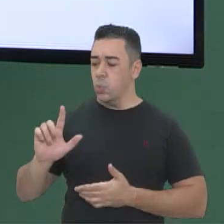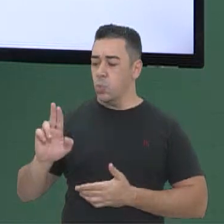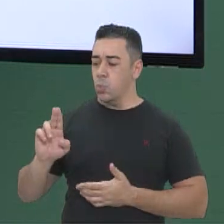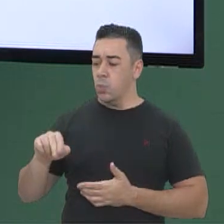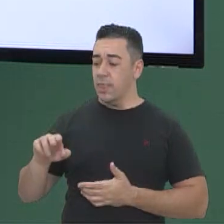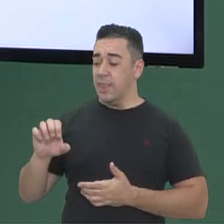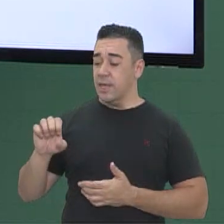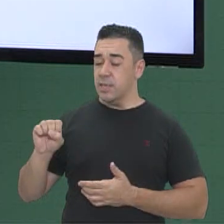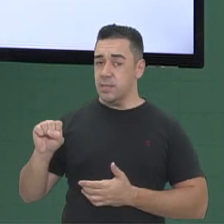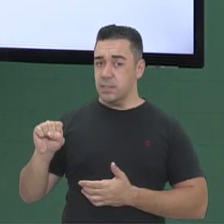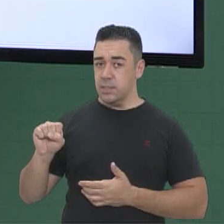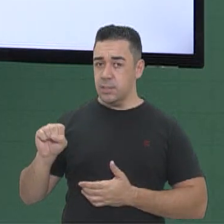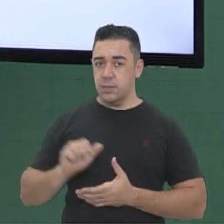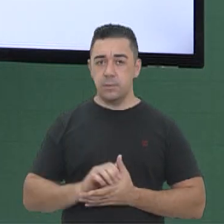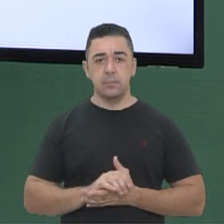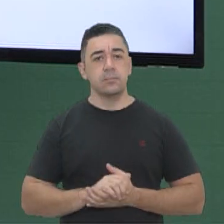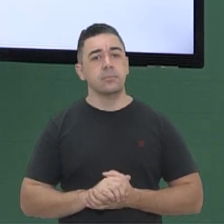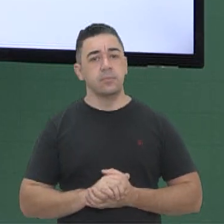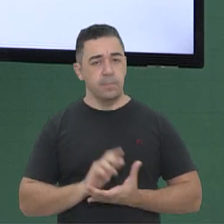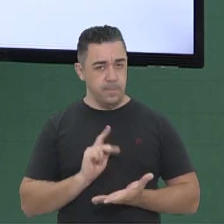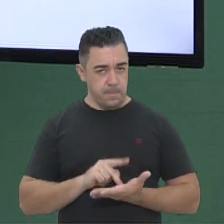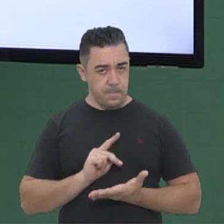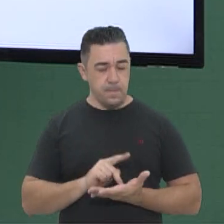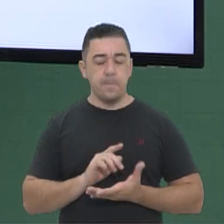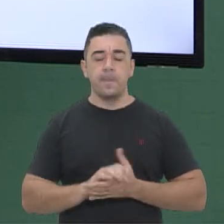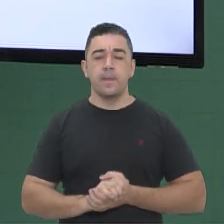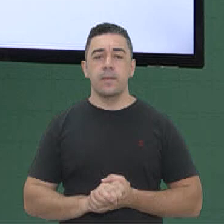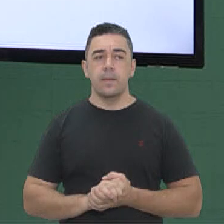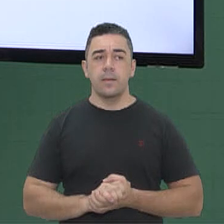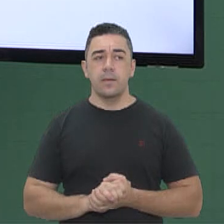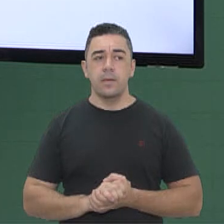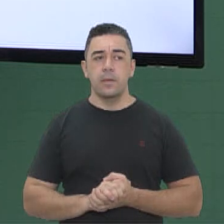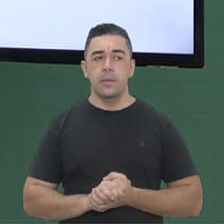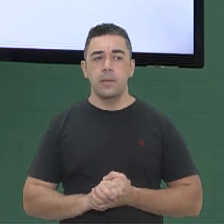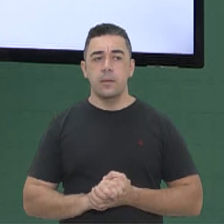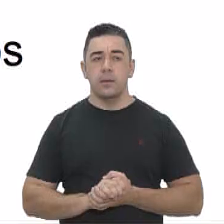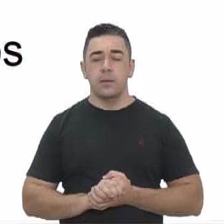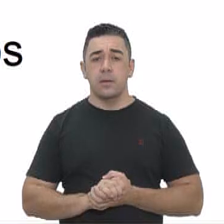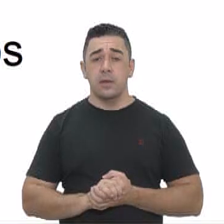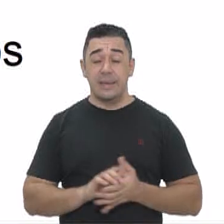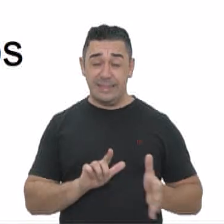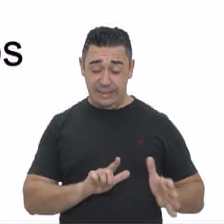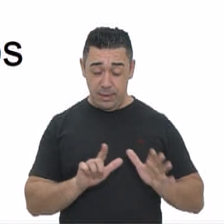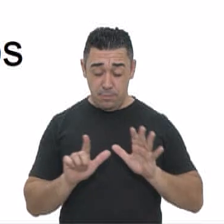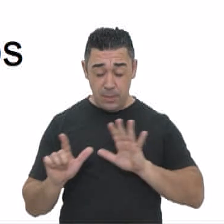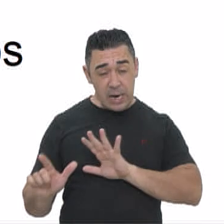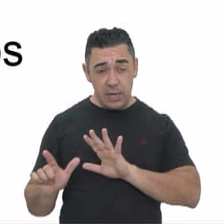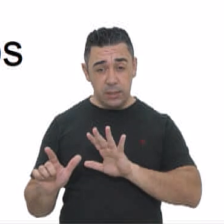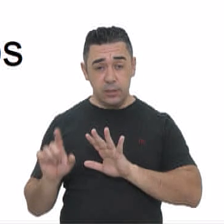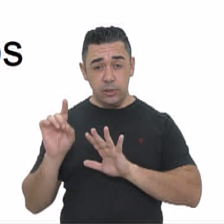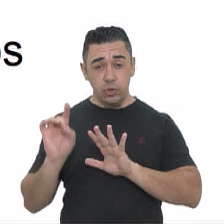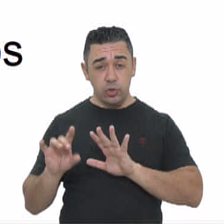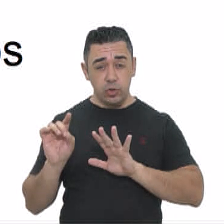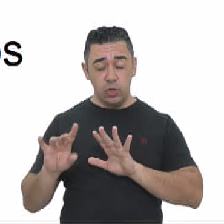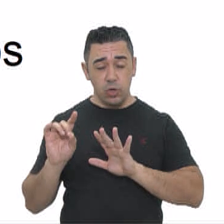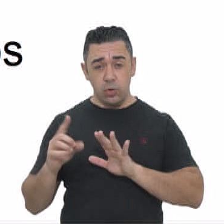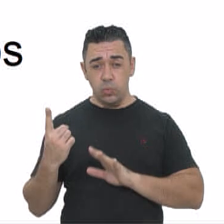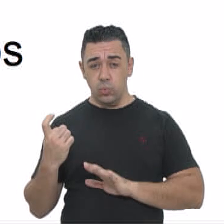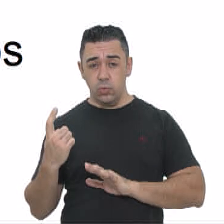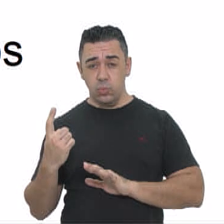Lunes. Tá? Então a informação é verdadeira. As visitas entre semana são